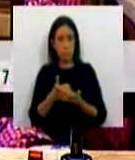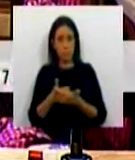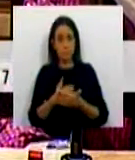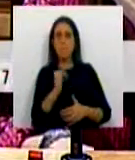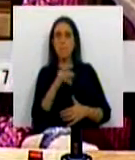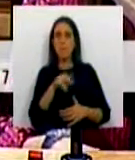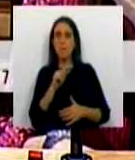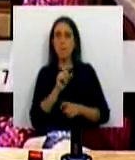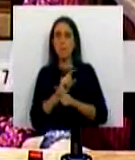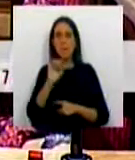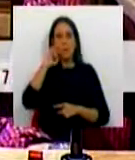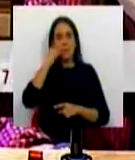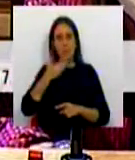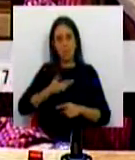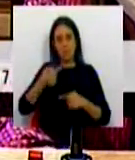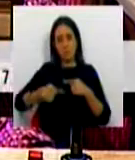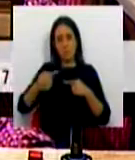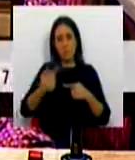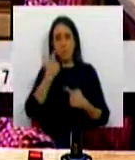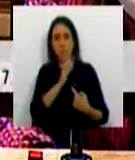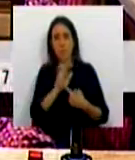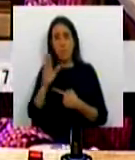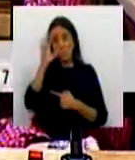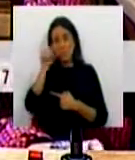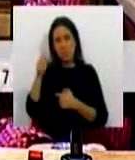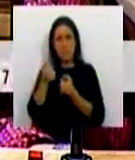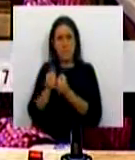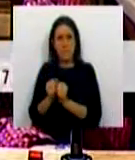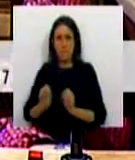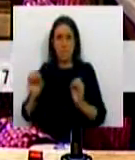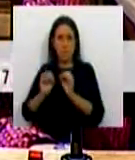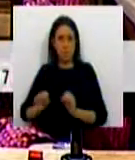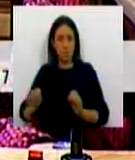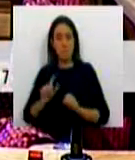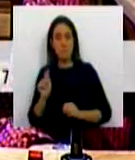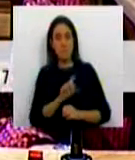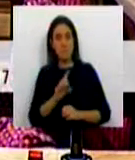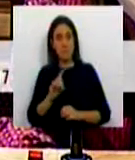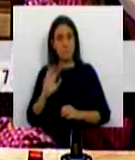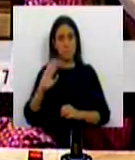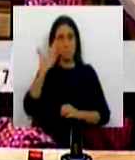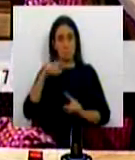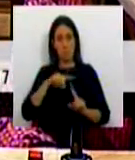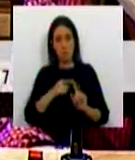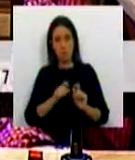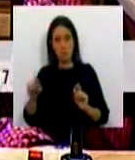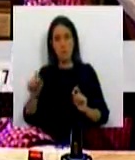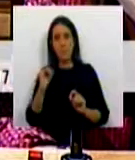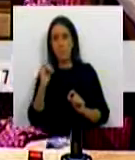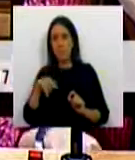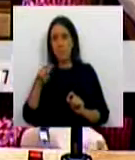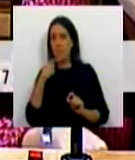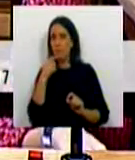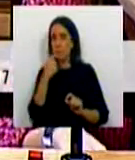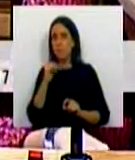o déficit demonstram que este Governo nada tem a esconder. No primeiro semestre do ano, o INE estimou que o déficit das finanças